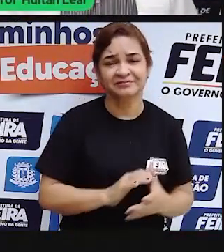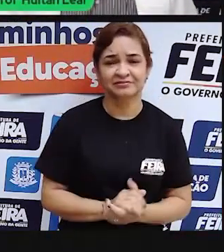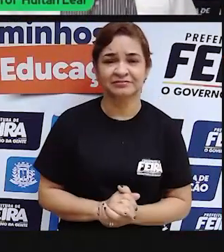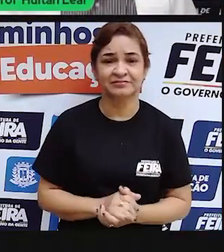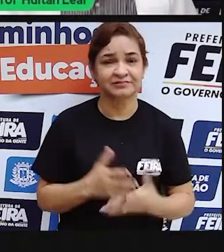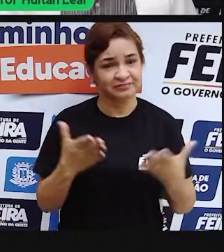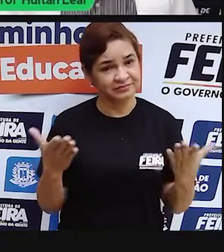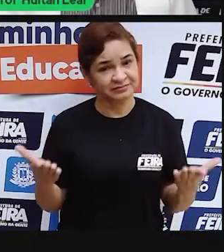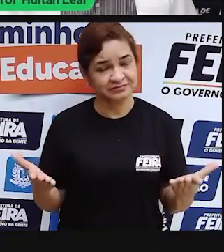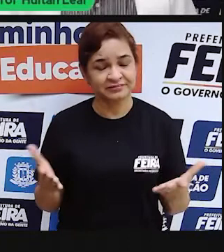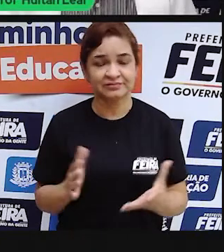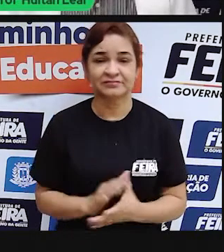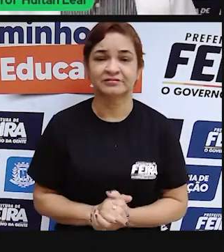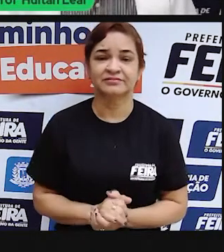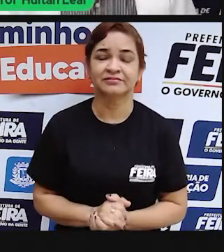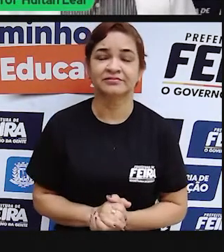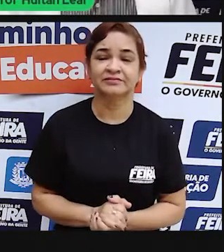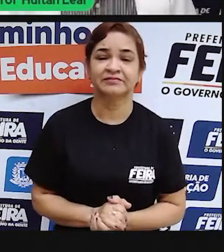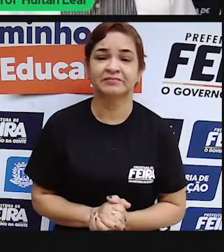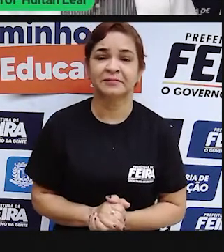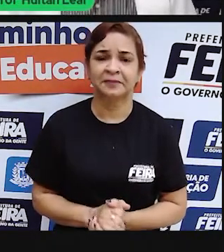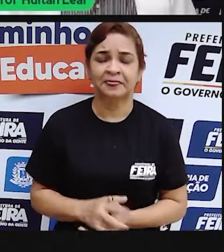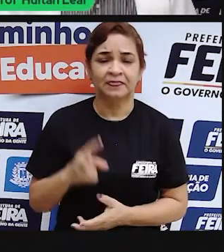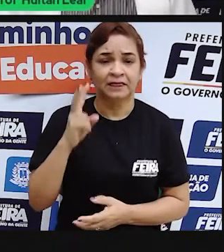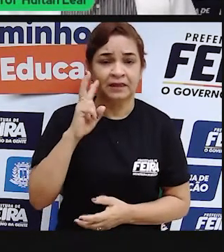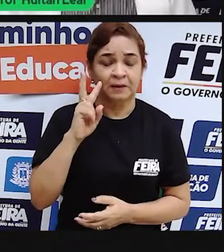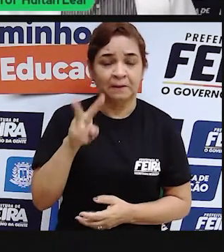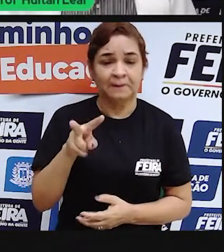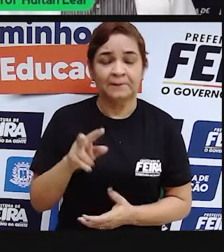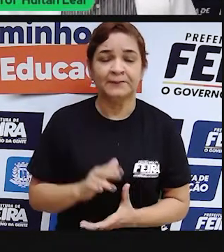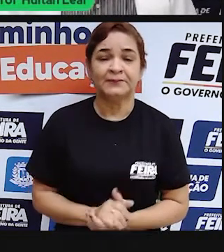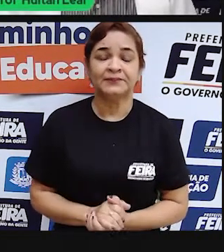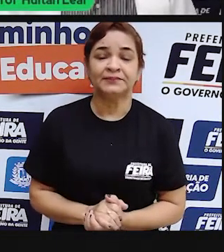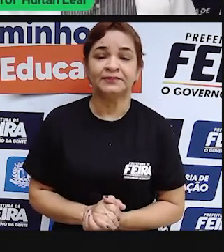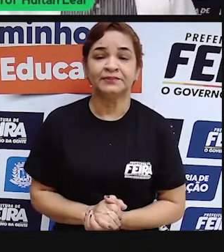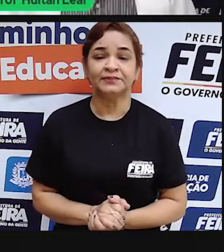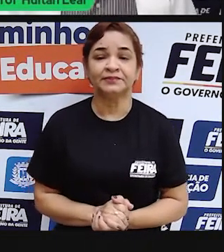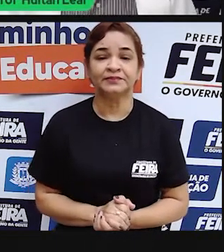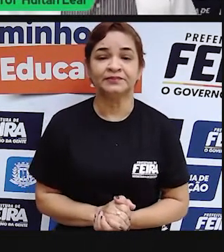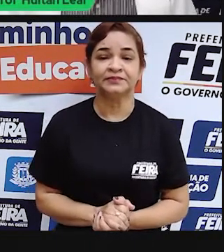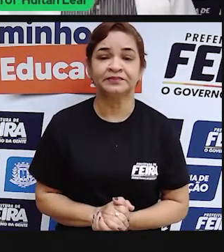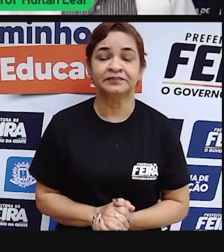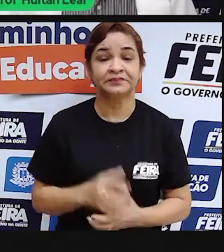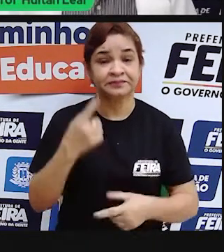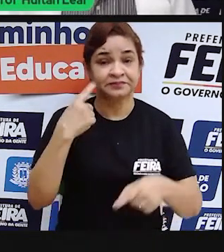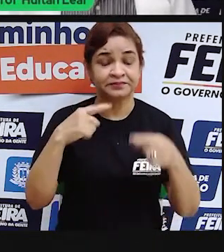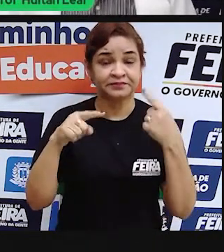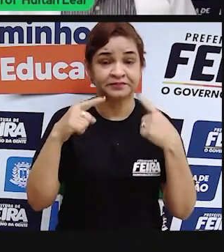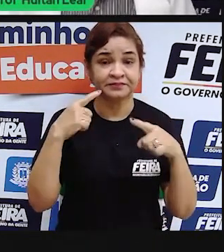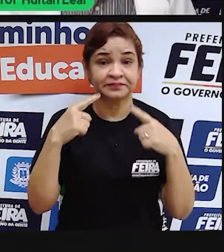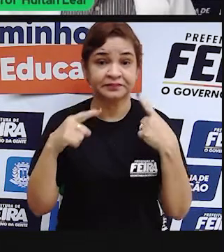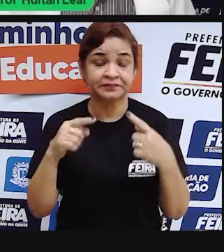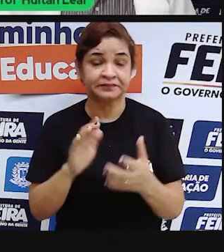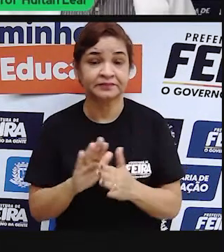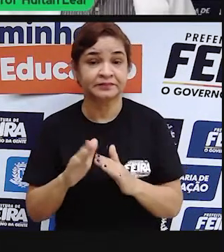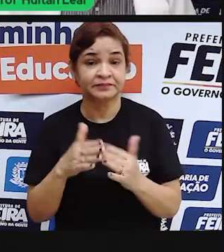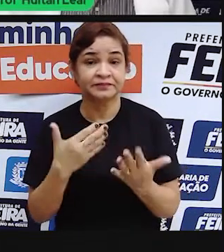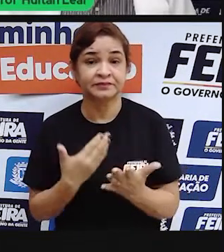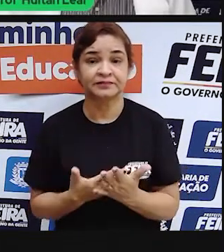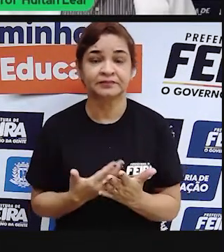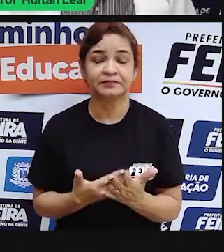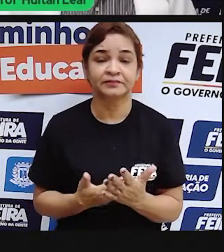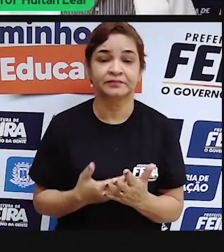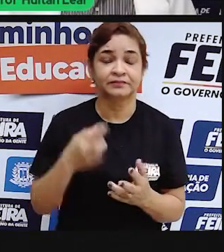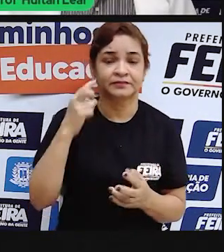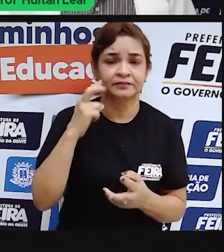Então, pessoal, observem direitinho nessa música o que nós estudamos,